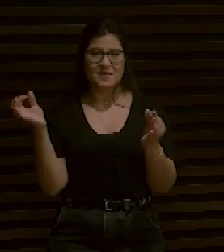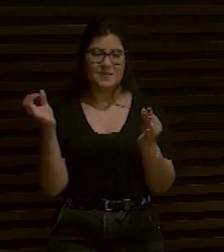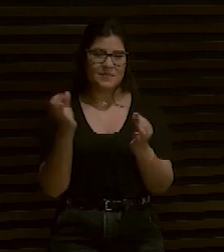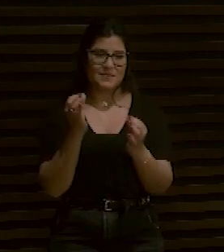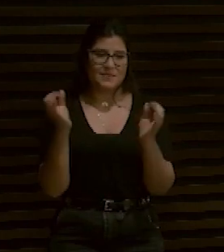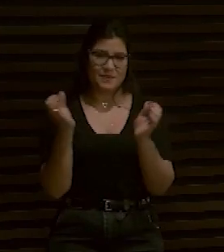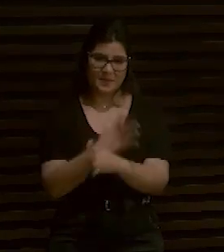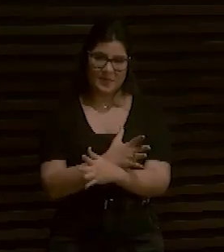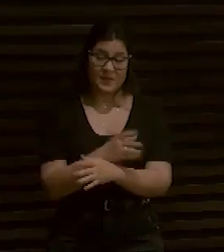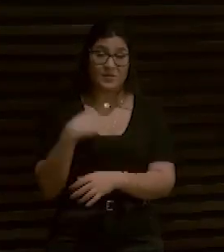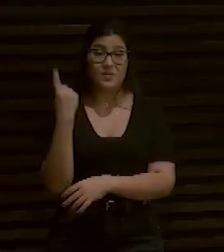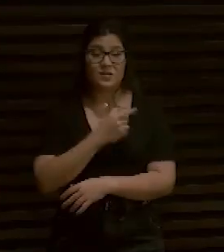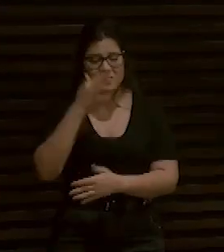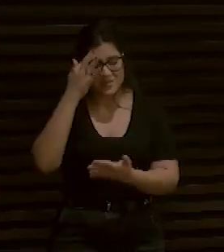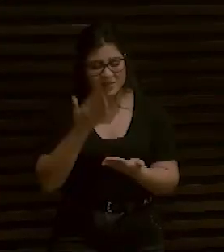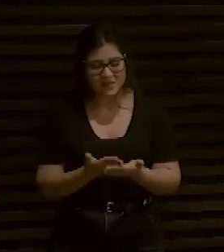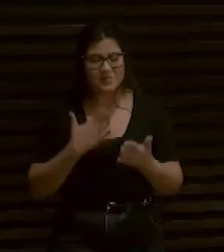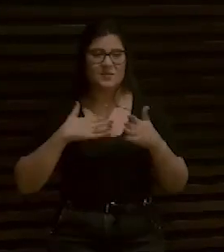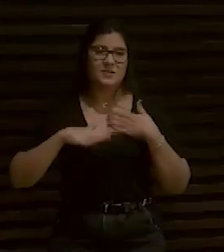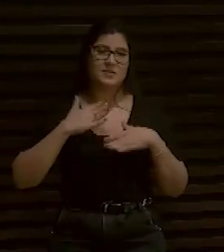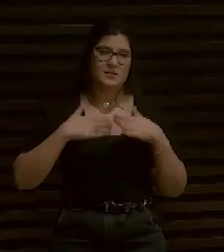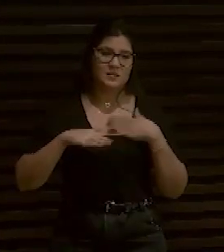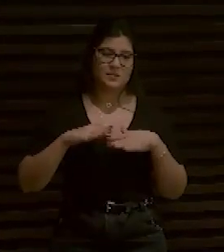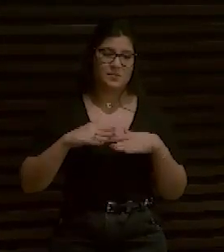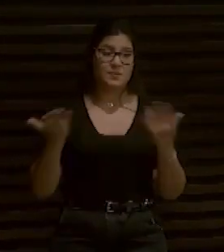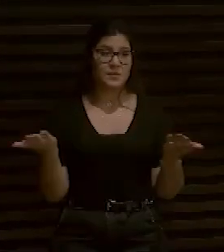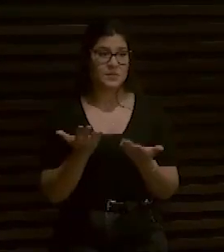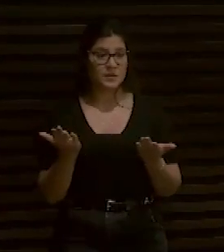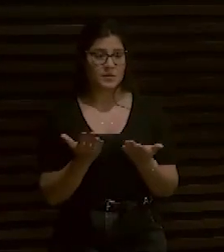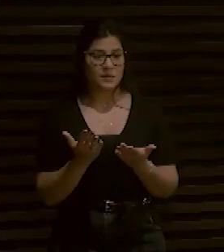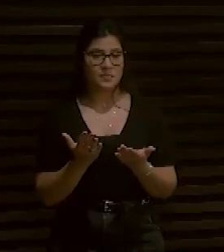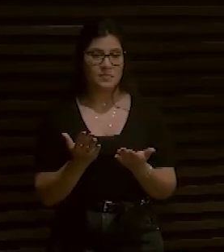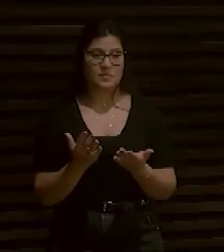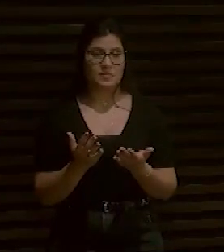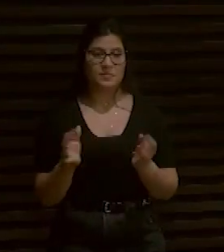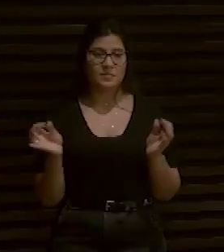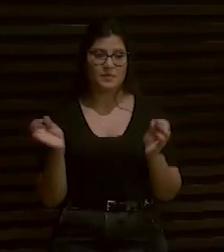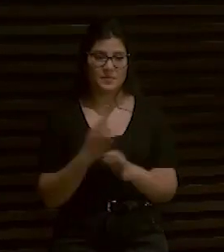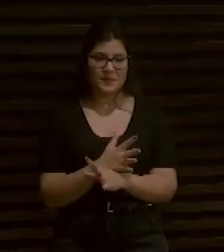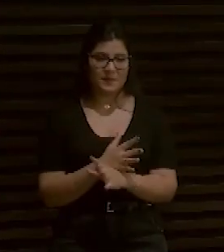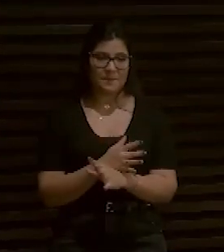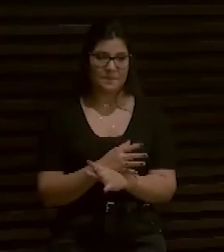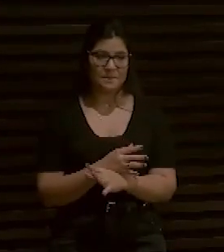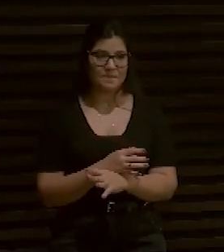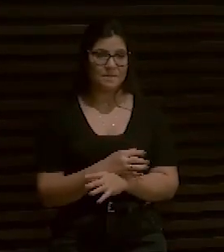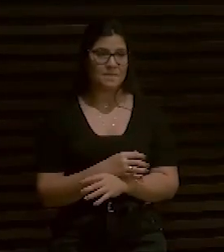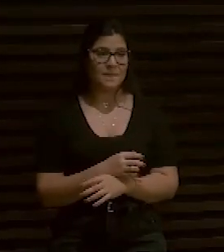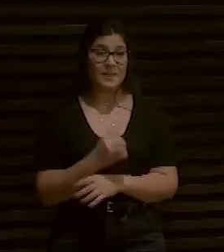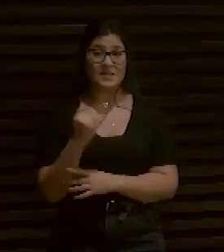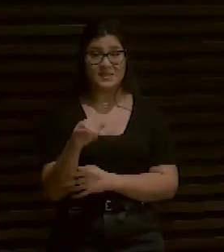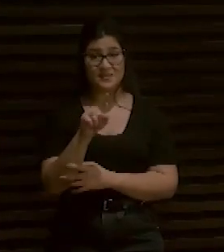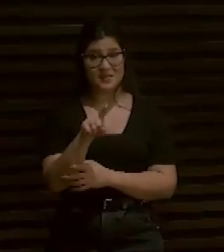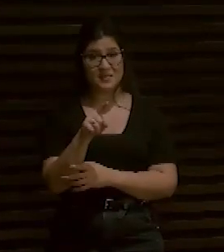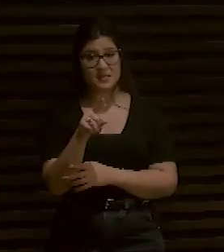nós descansamos. E agora, para a gente poder encerrar, se você dormiu durante os últimos